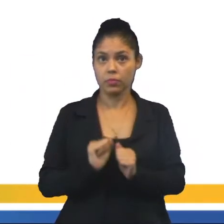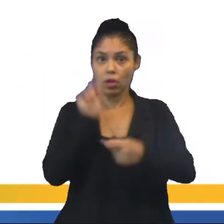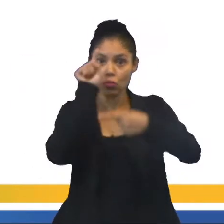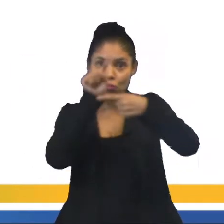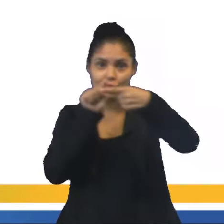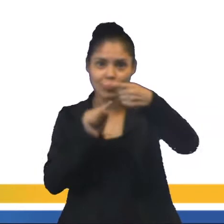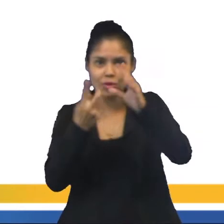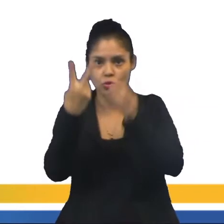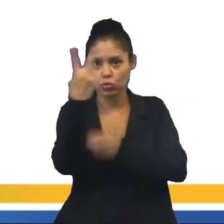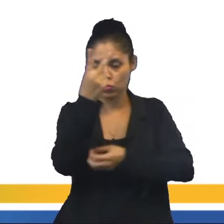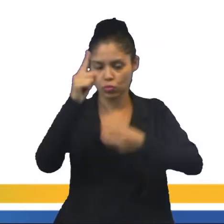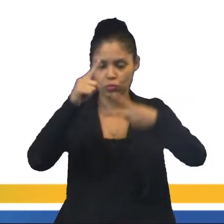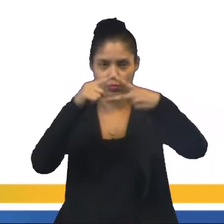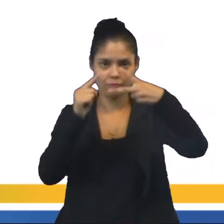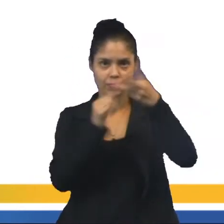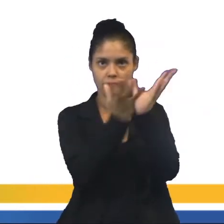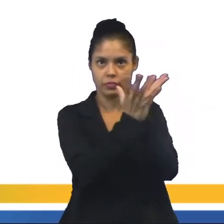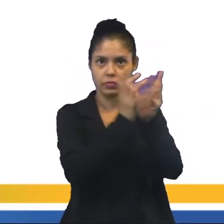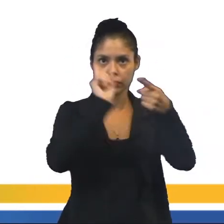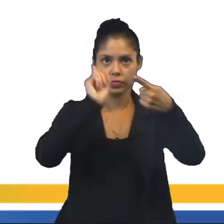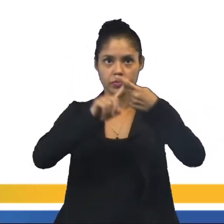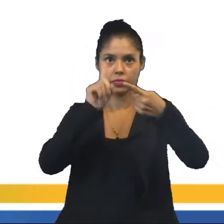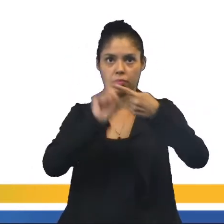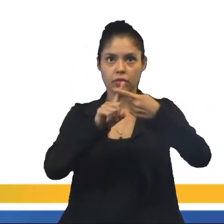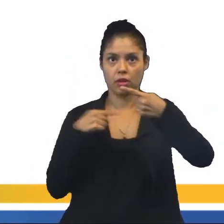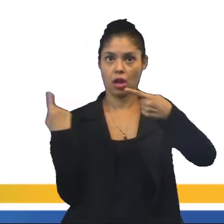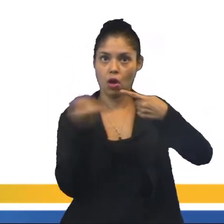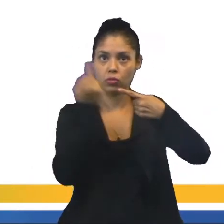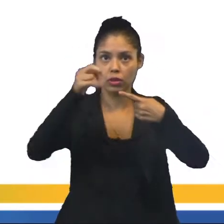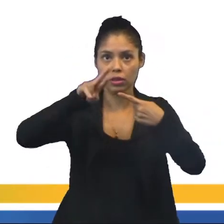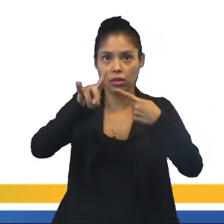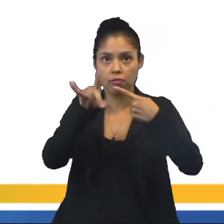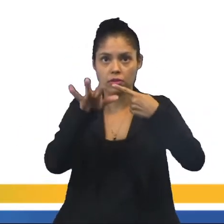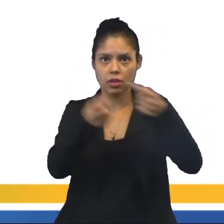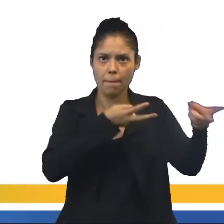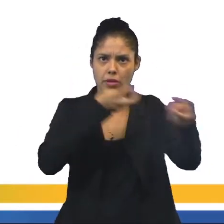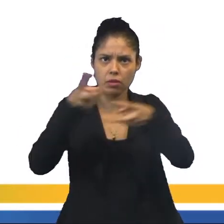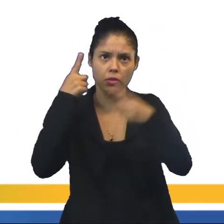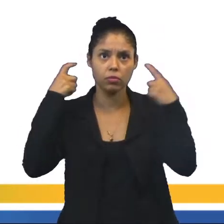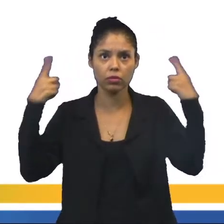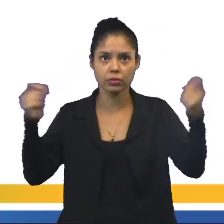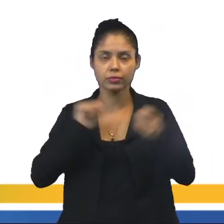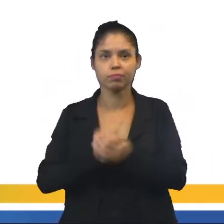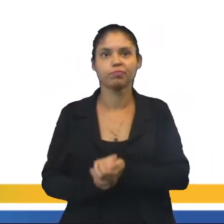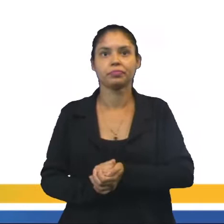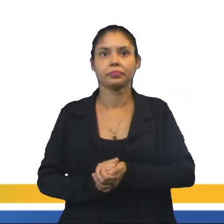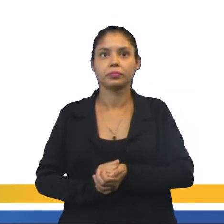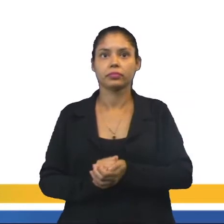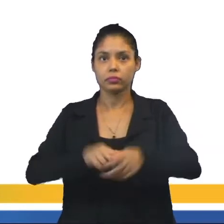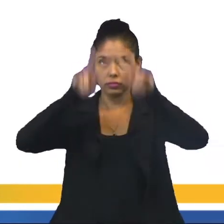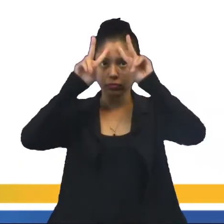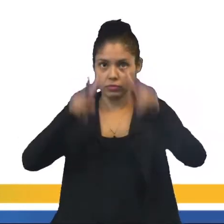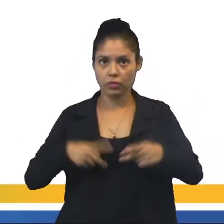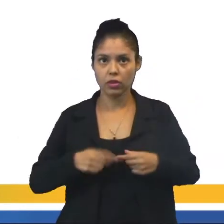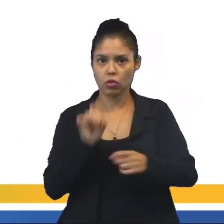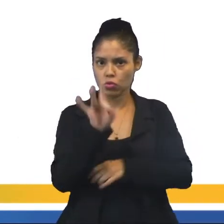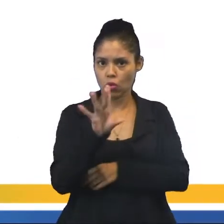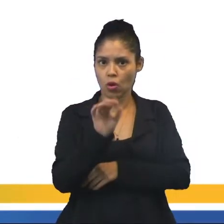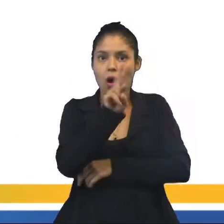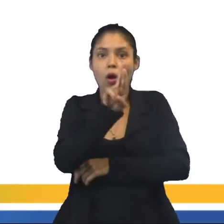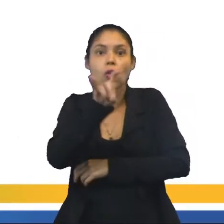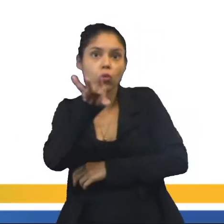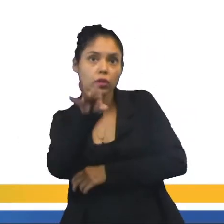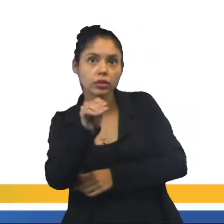dividido em dois grupos principais é definida recebido pelo ouvido o vidro mano né apenas